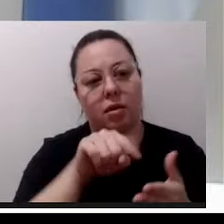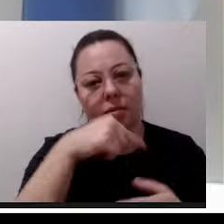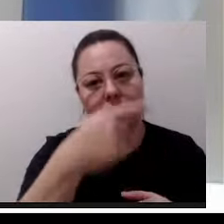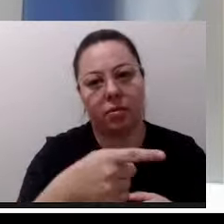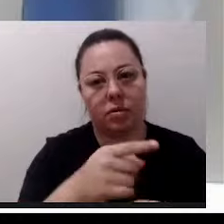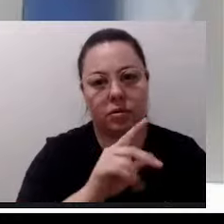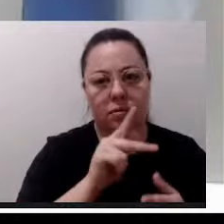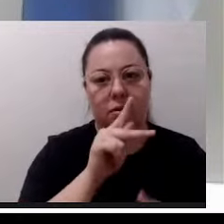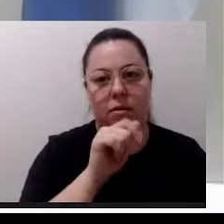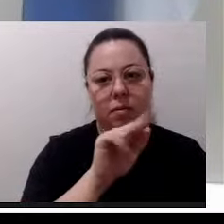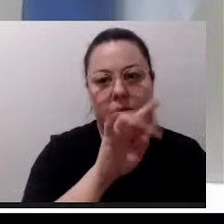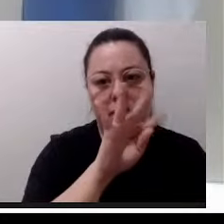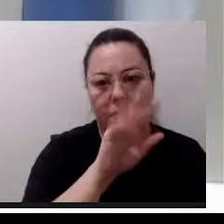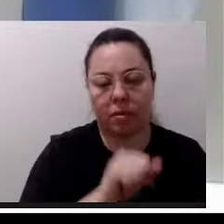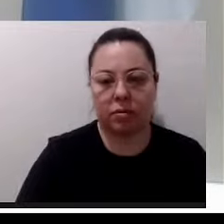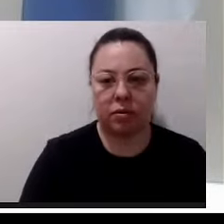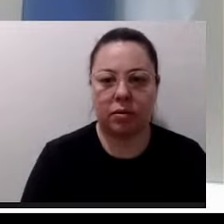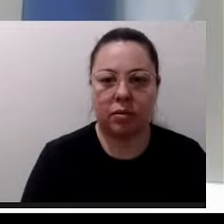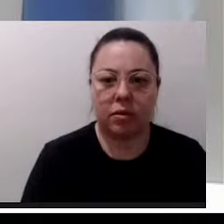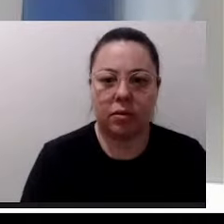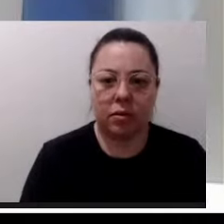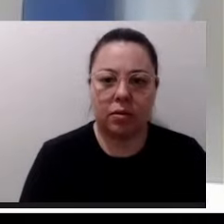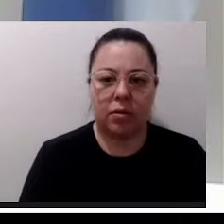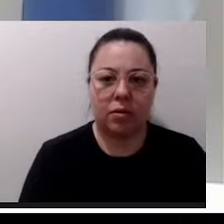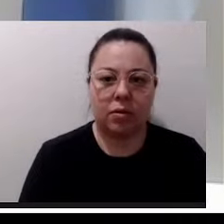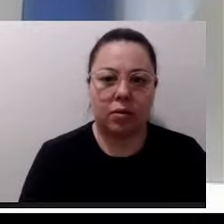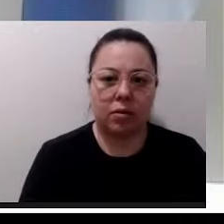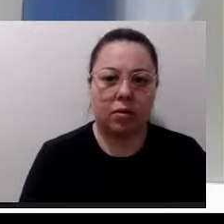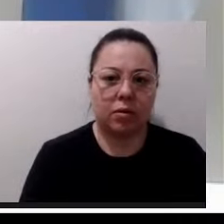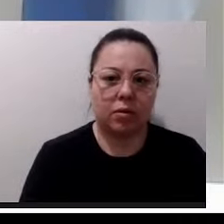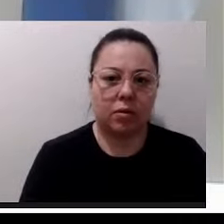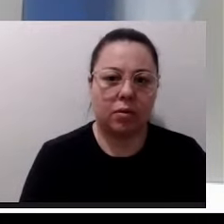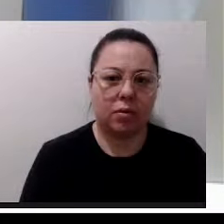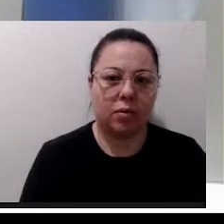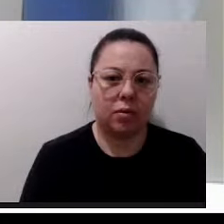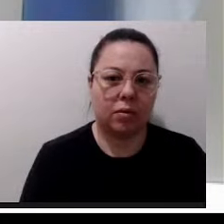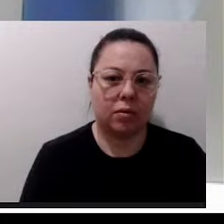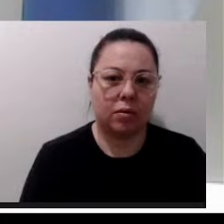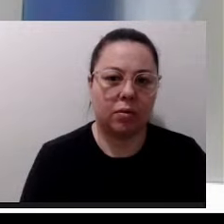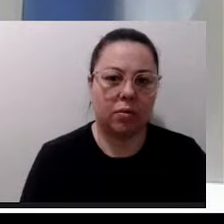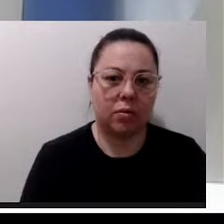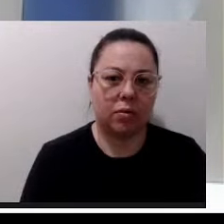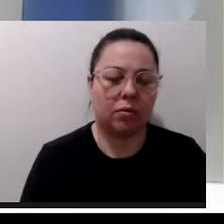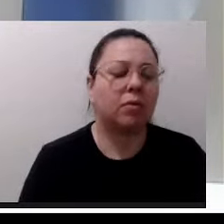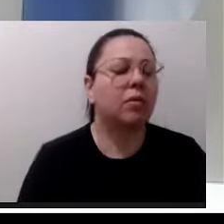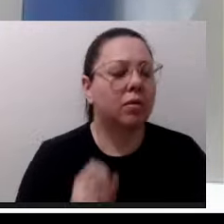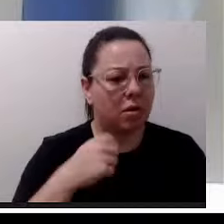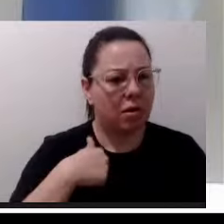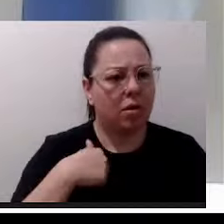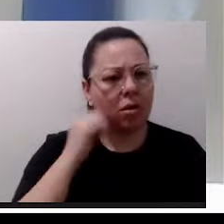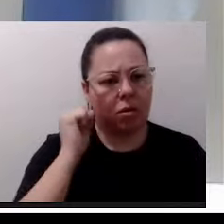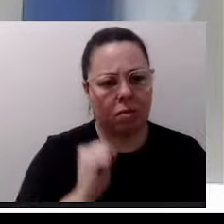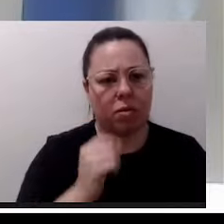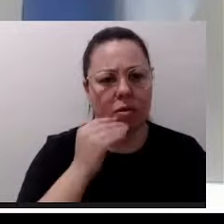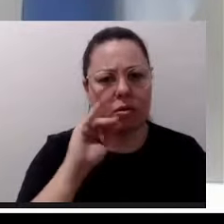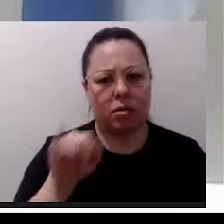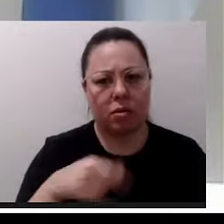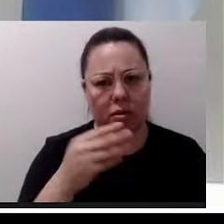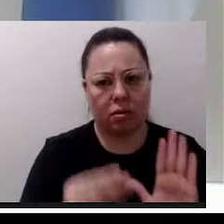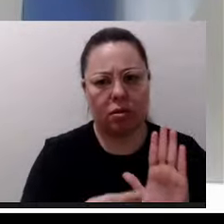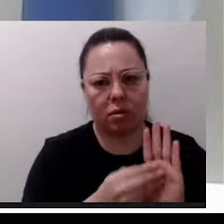Excelência, desculpa, mas eu já poderia pedir inscrição para a próxima pauta? Foi feita a